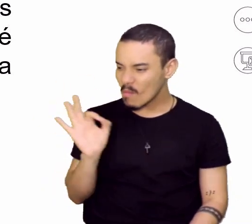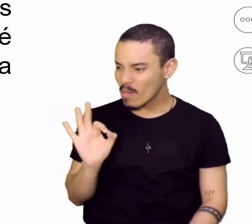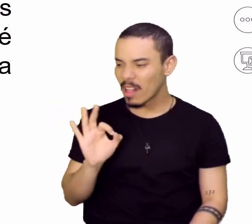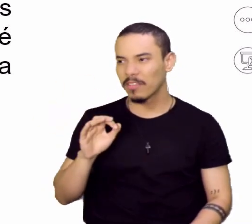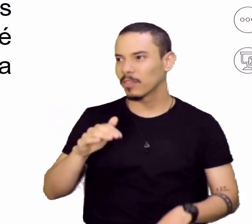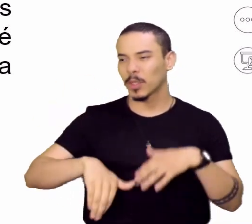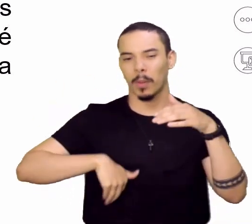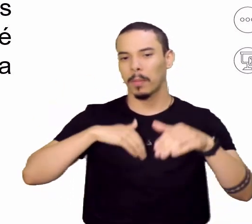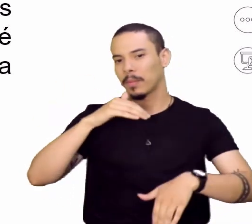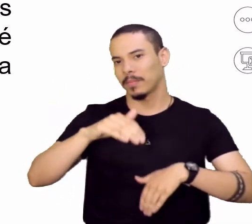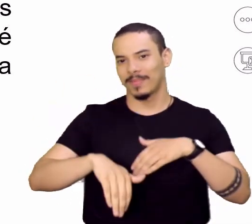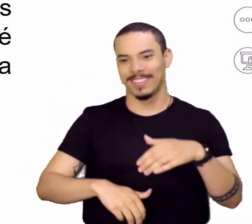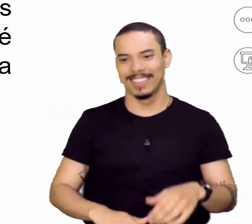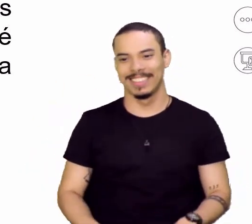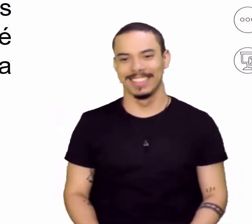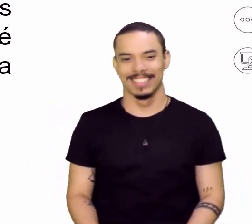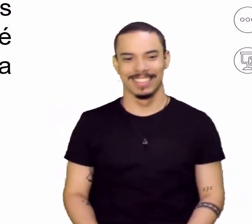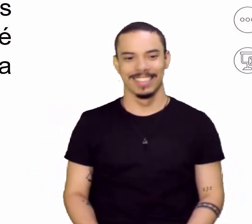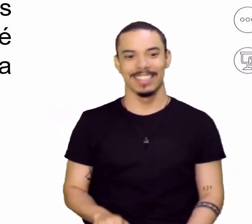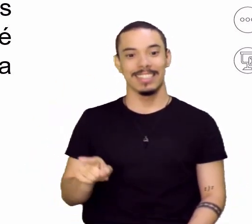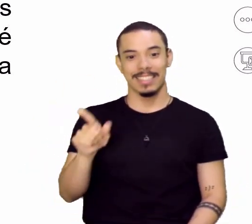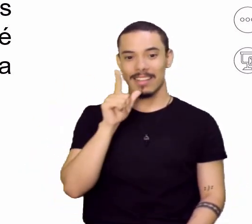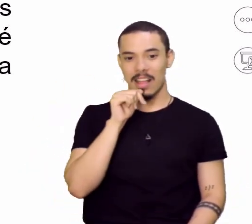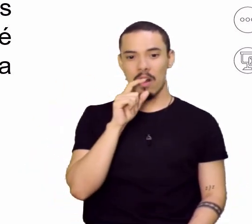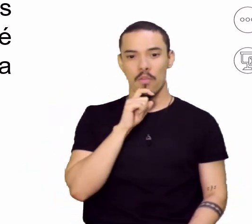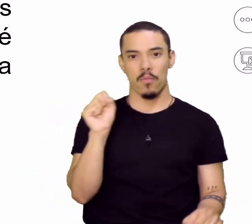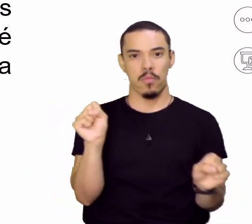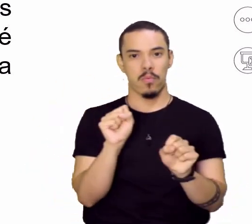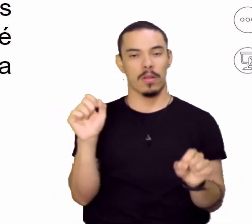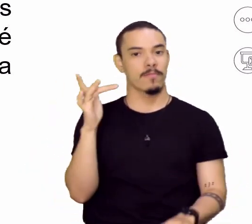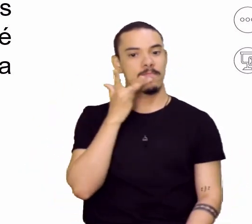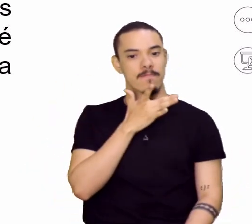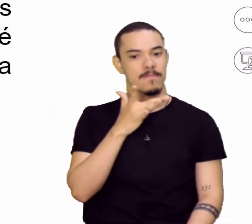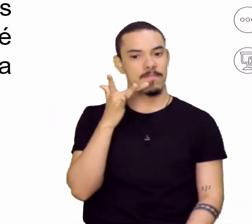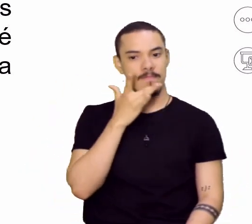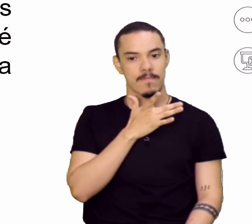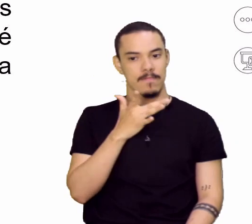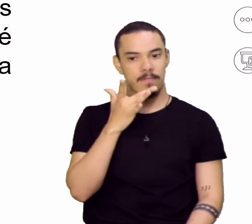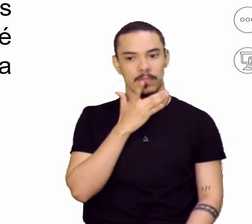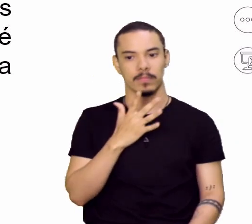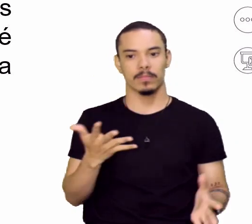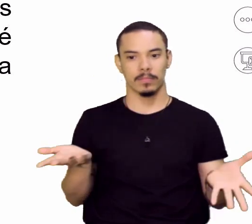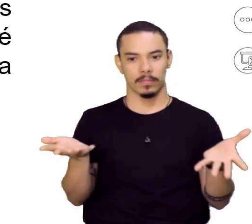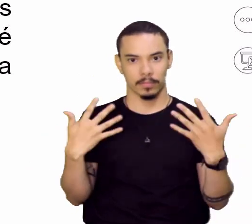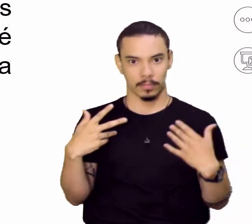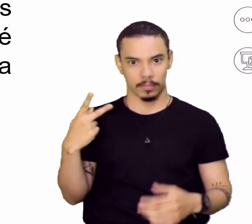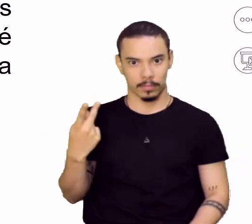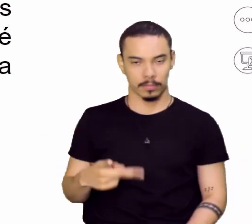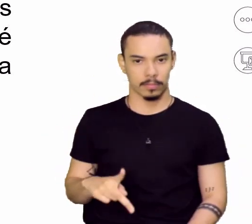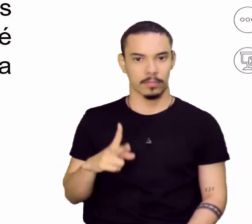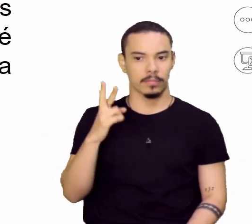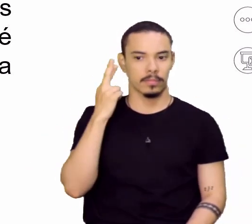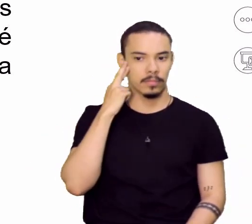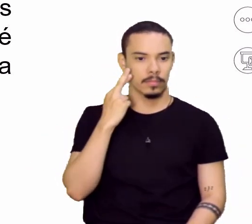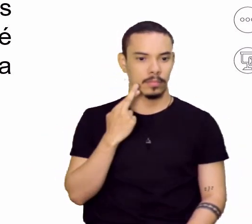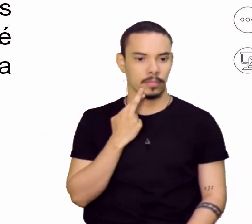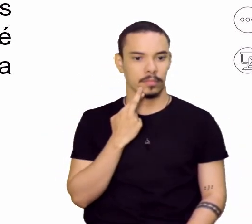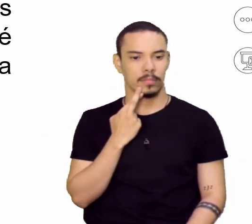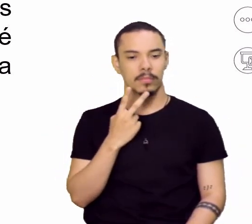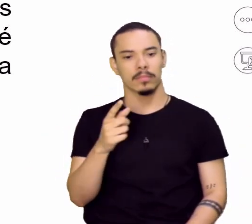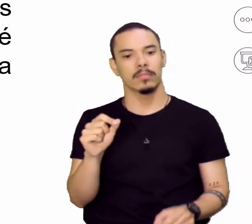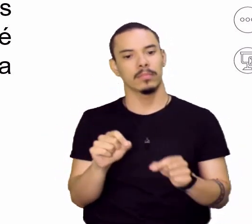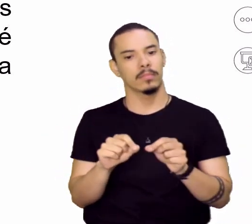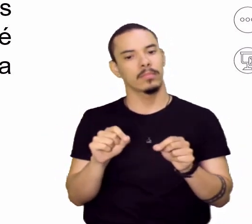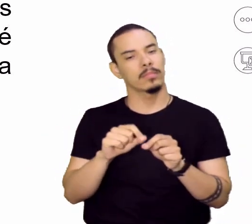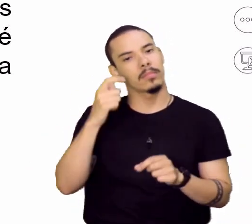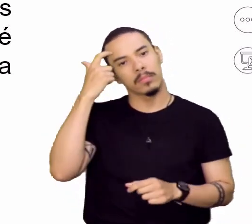banho. E diante daquela água fria e deliciosa, com o calor de Rondônia, você faz uma